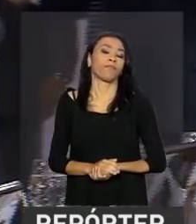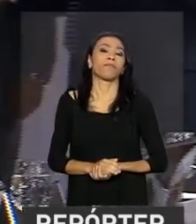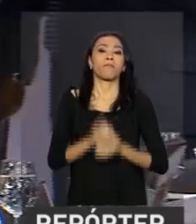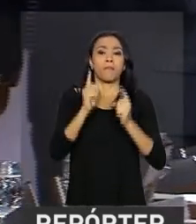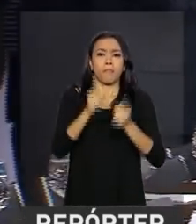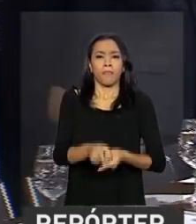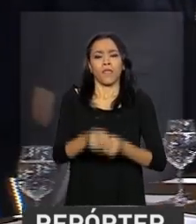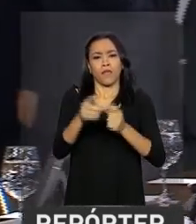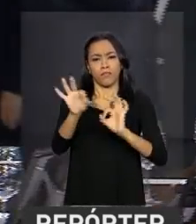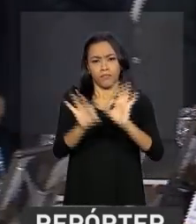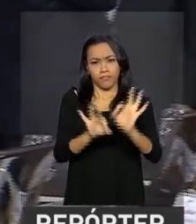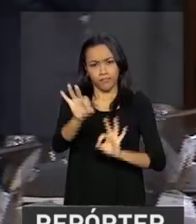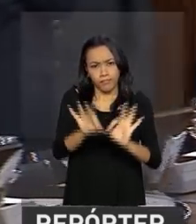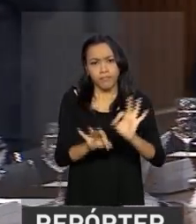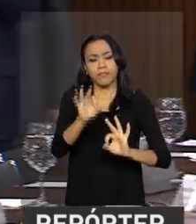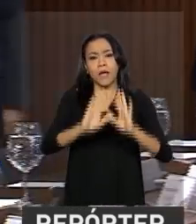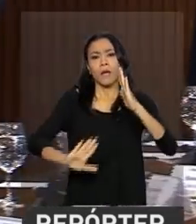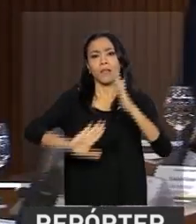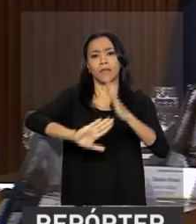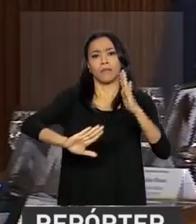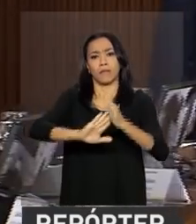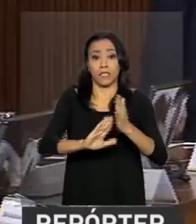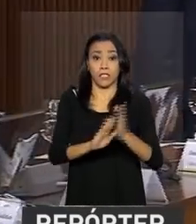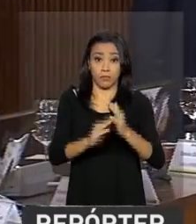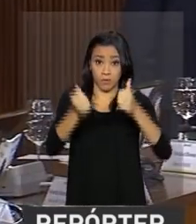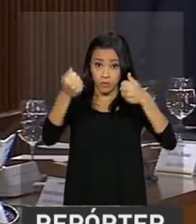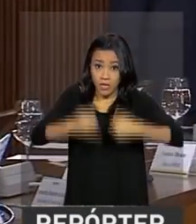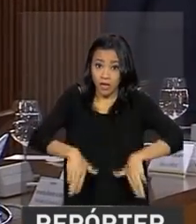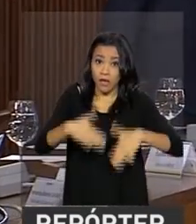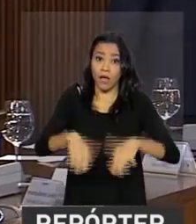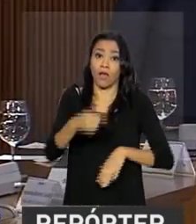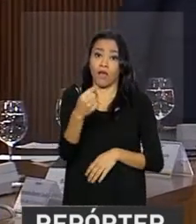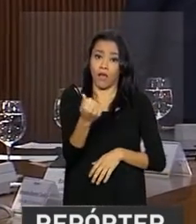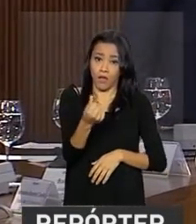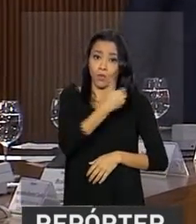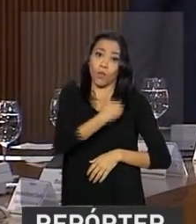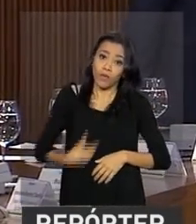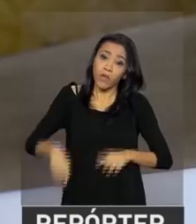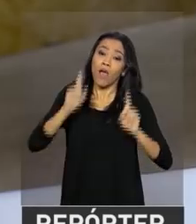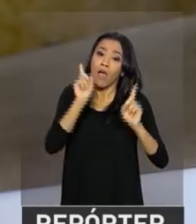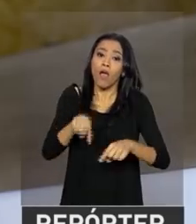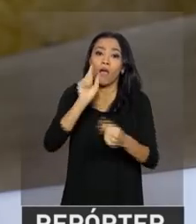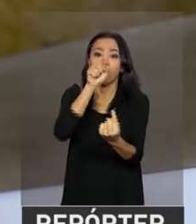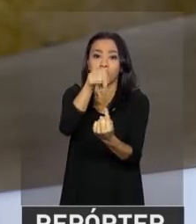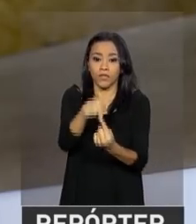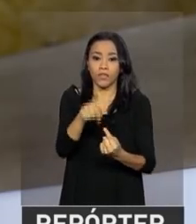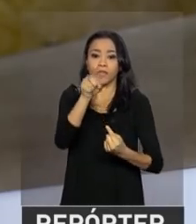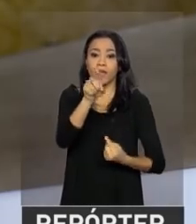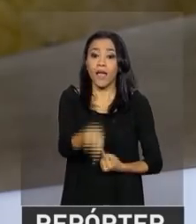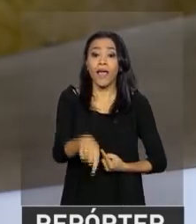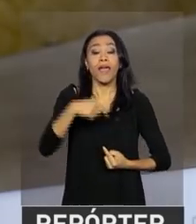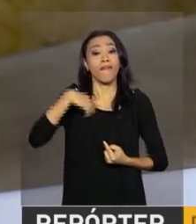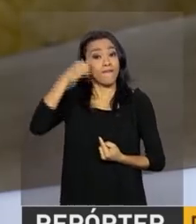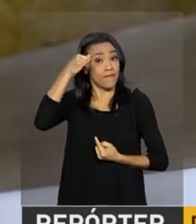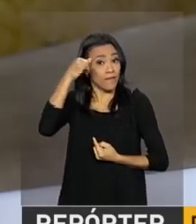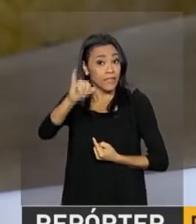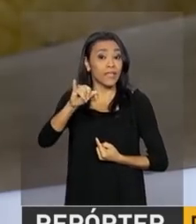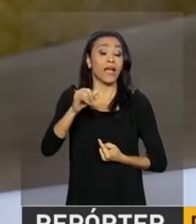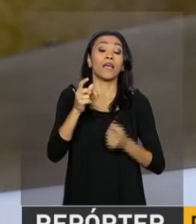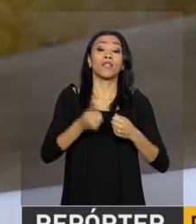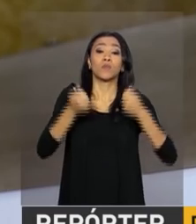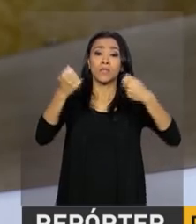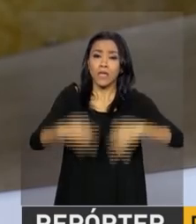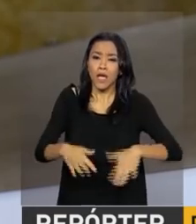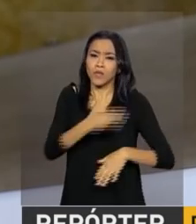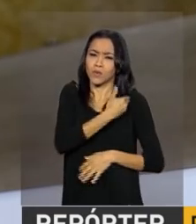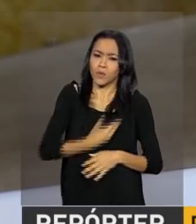Estabelecer um teto para o aumento dos gastos públicos. Essa é a intenção do governo. A ideia é evitar que as despesas